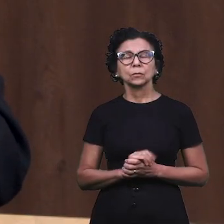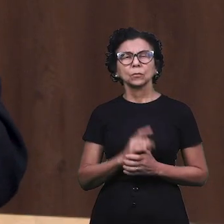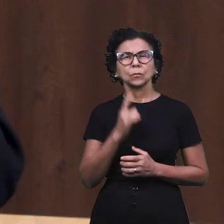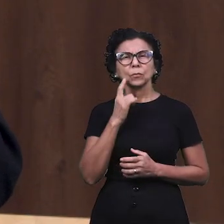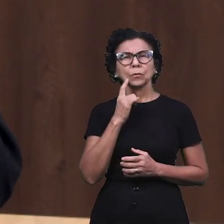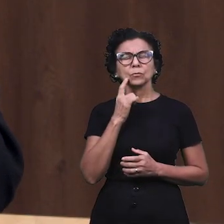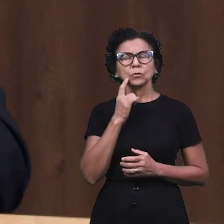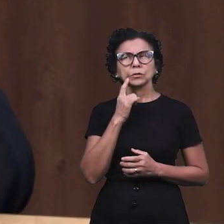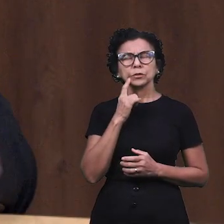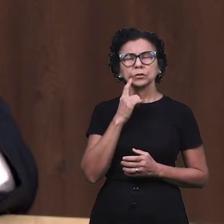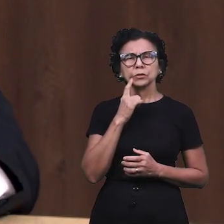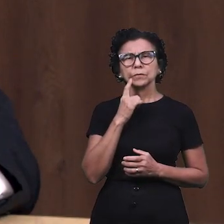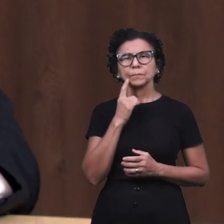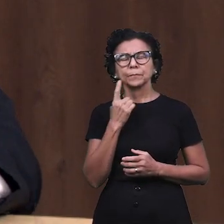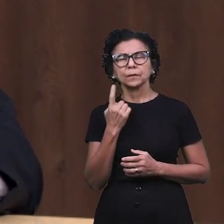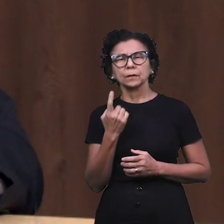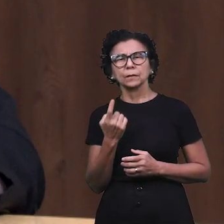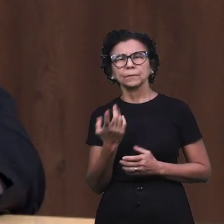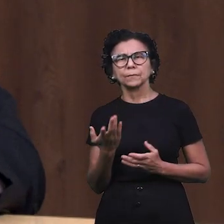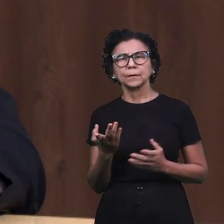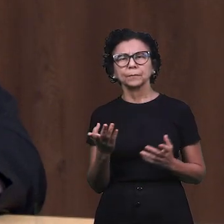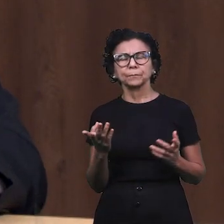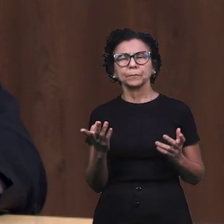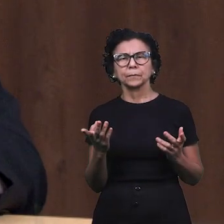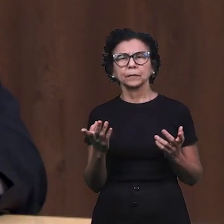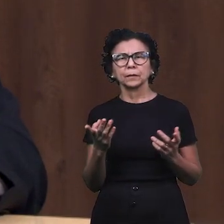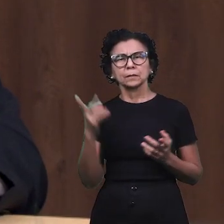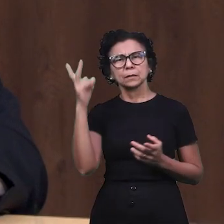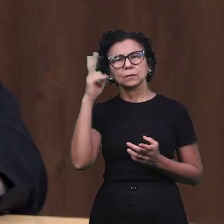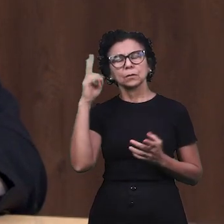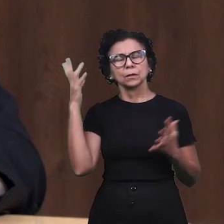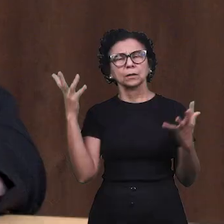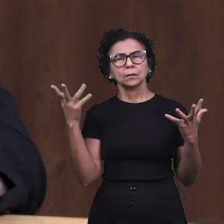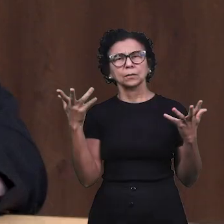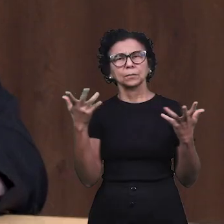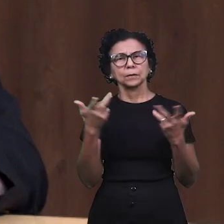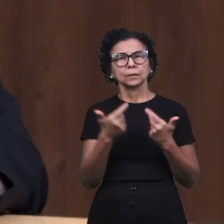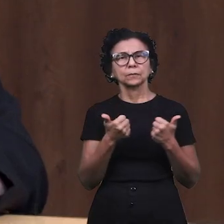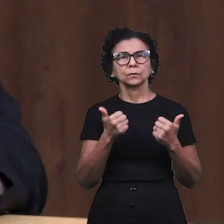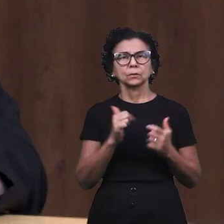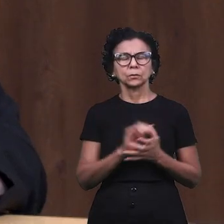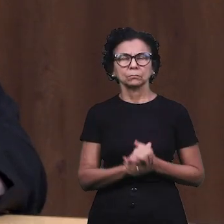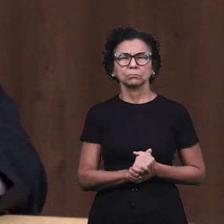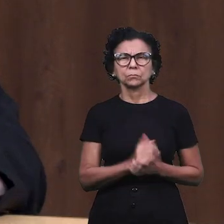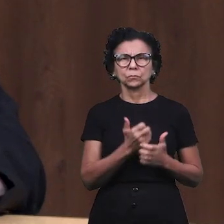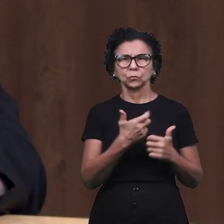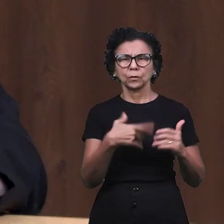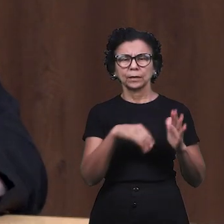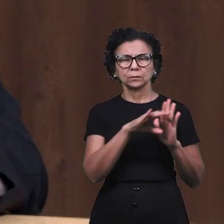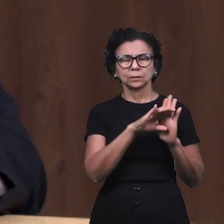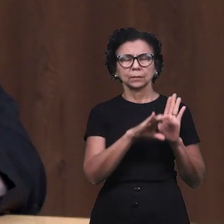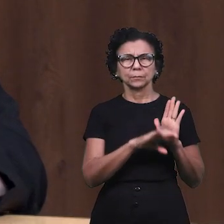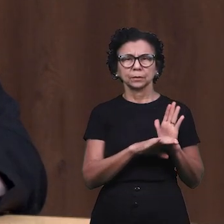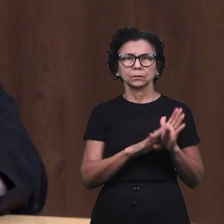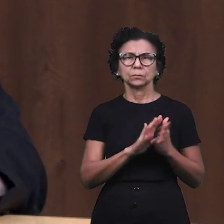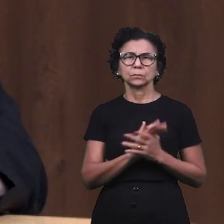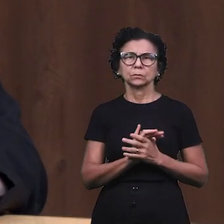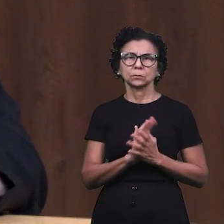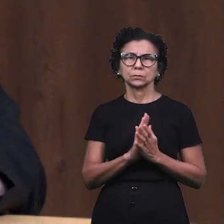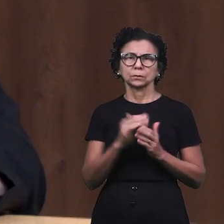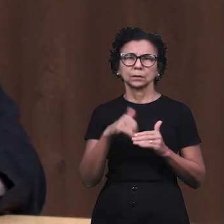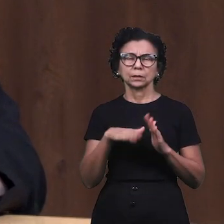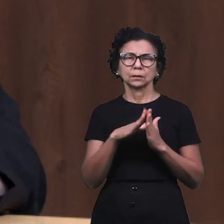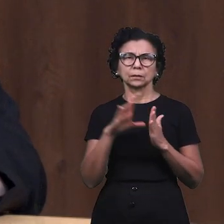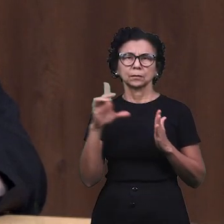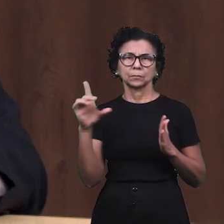história maravilhosa, uma história muito longa, não é? Nós vemos que são muitos capítulos da Bíblia dedicados a